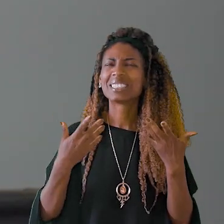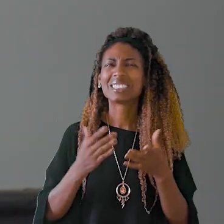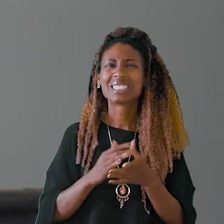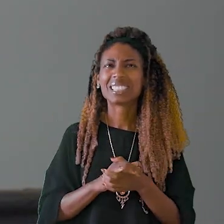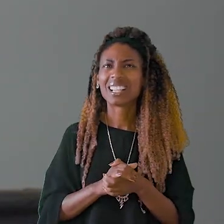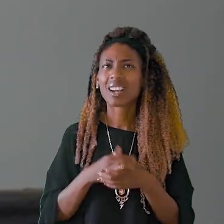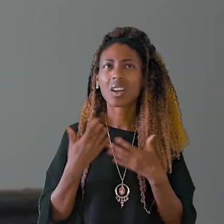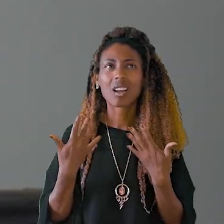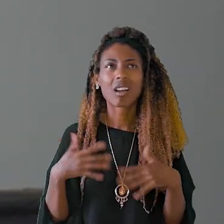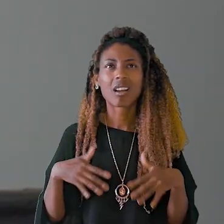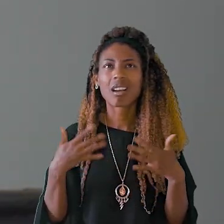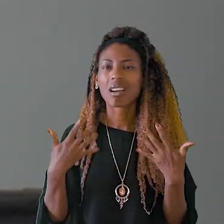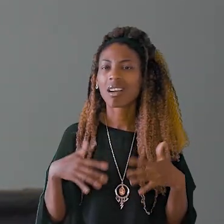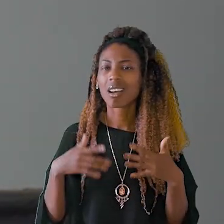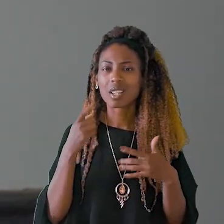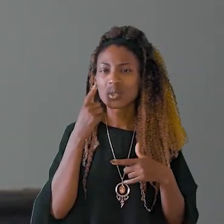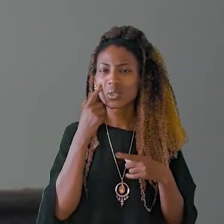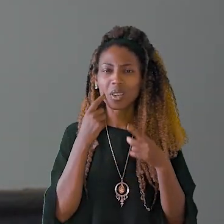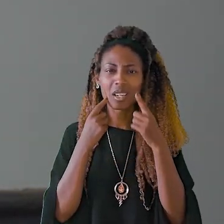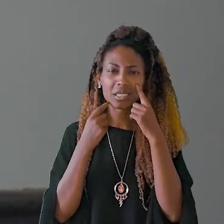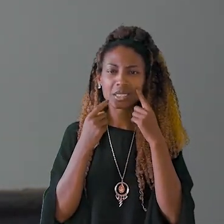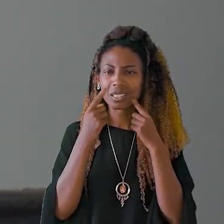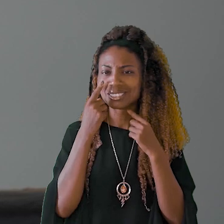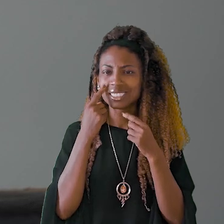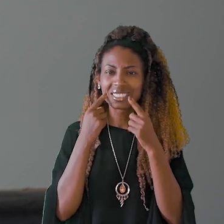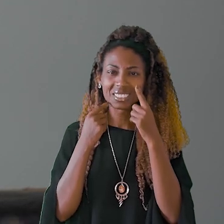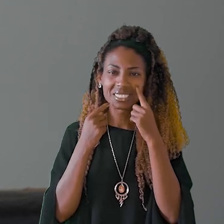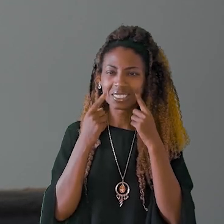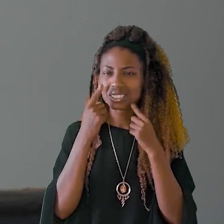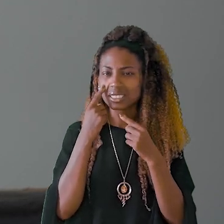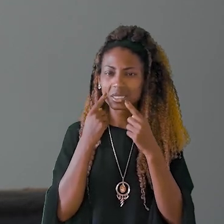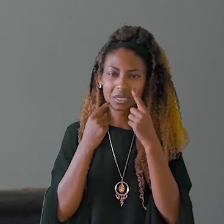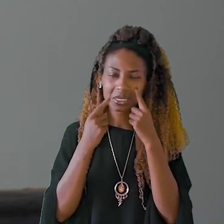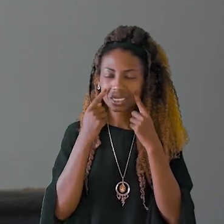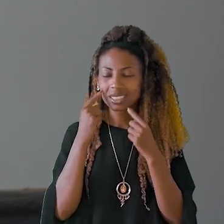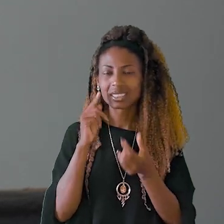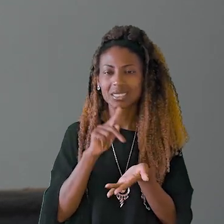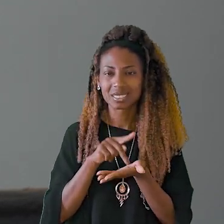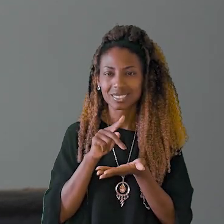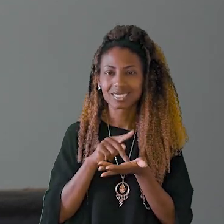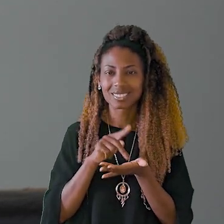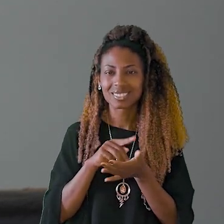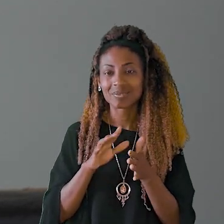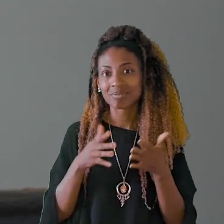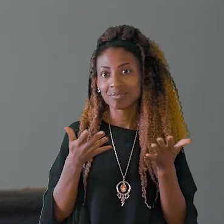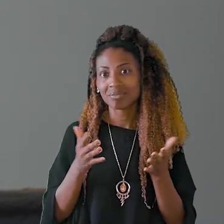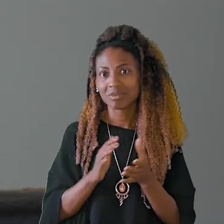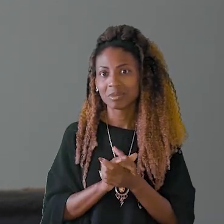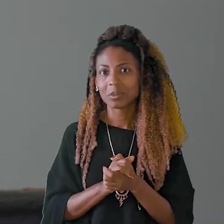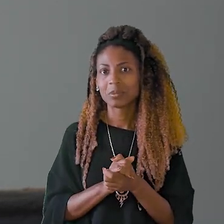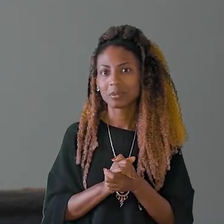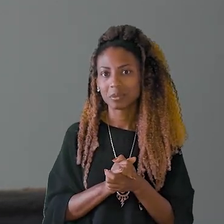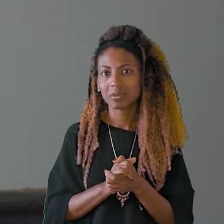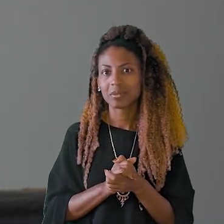E o povo assim, eu olhava pros meus amigos, o povo assim, chorando, o povo chorava muito, velho. O povo chorava muito mesmo, assim. Então, foi